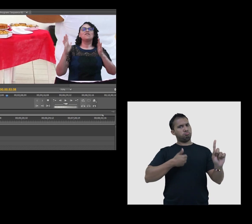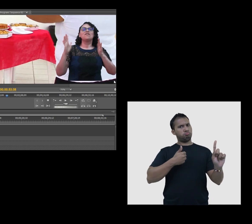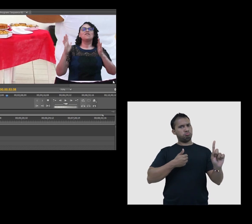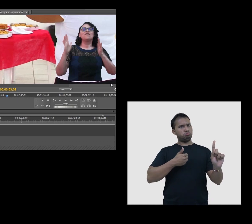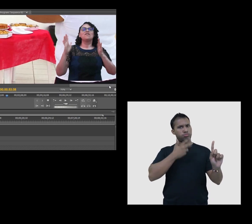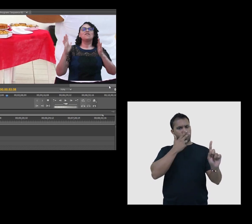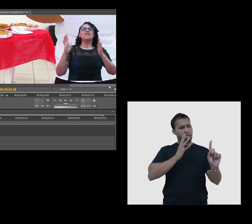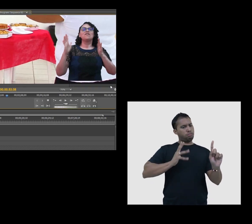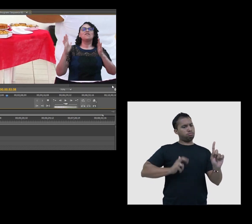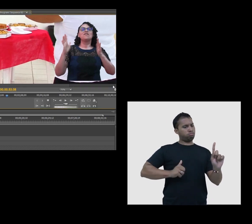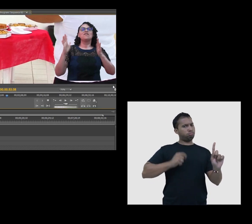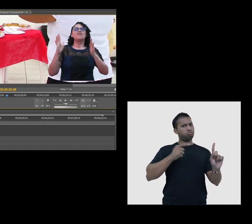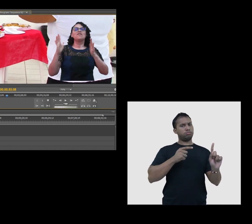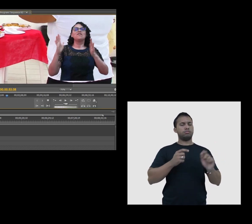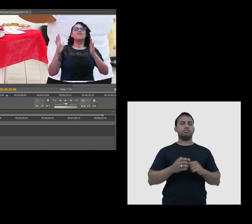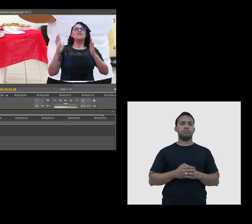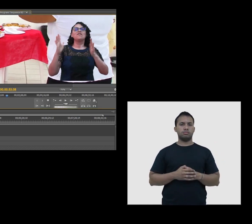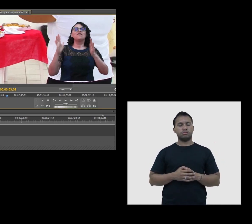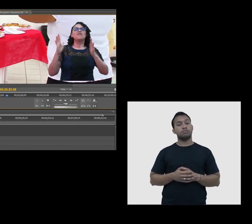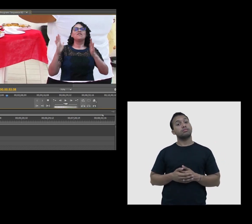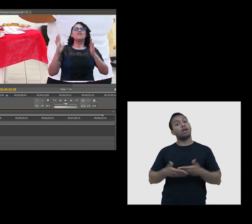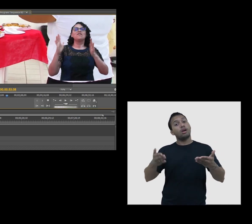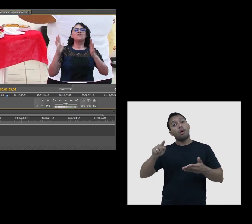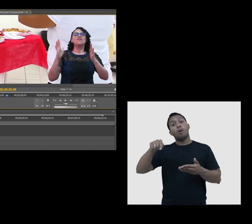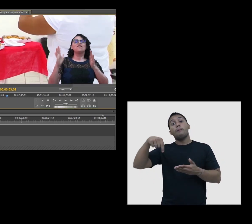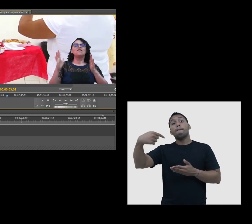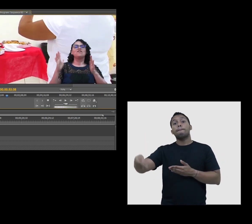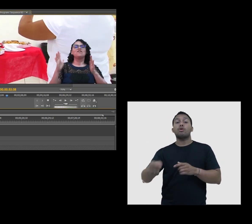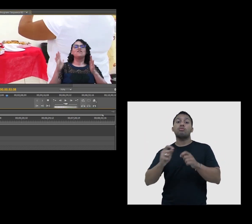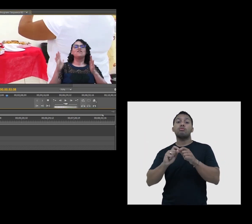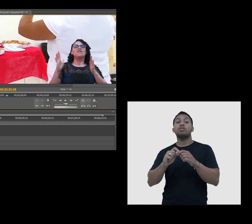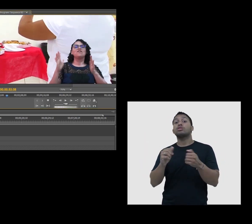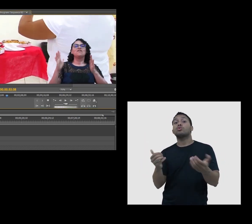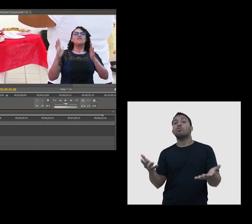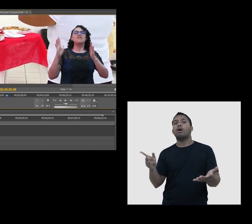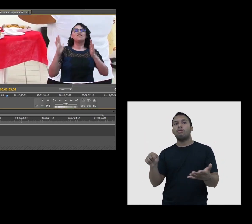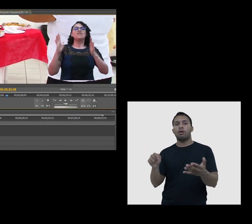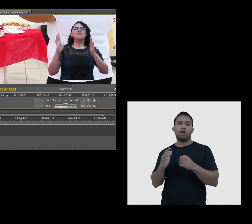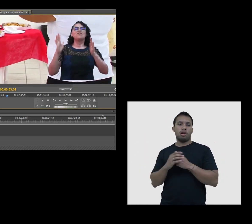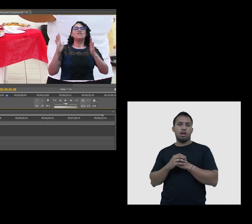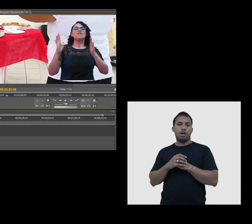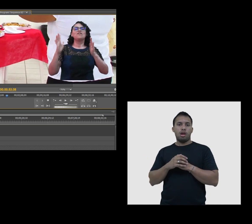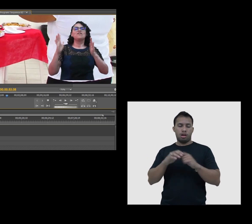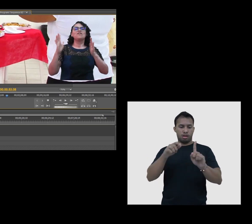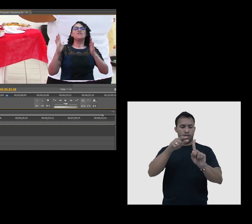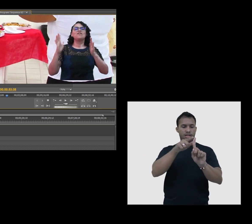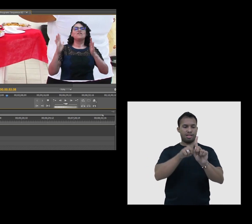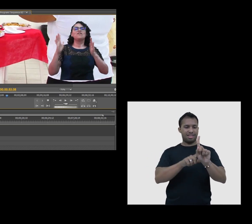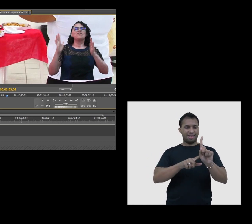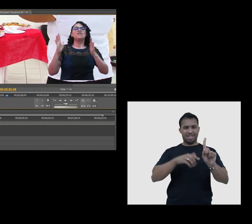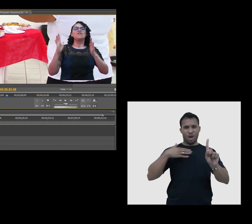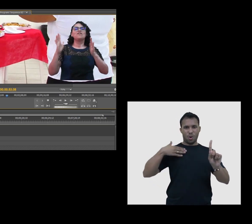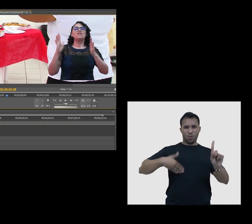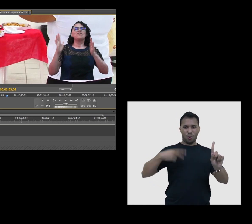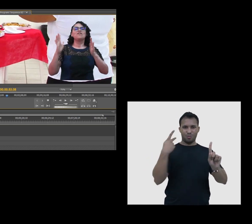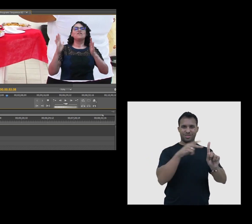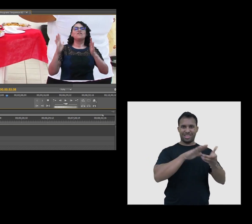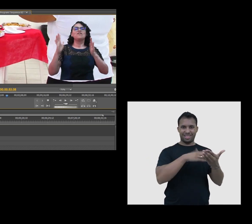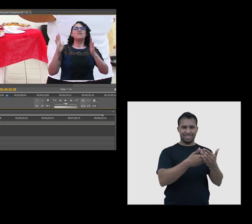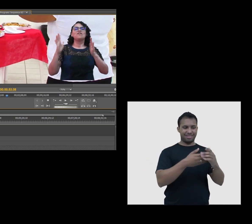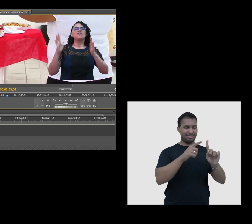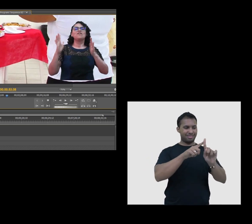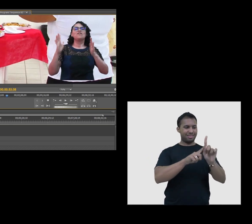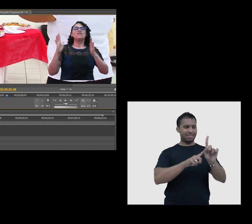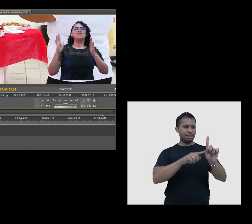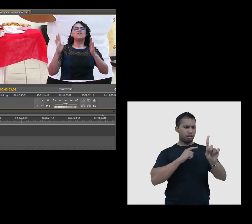ajuste que eu posso fazer aqui é no contorno do corpo do intérprete, né? A gente vê que ainda fica um filetezinho aqui